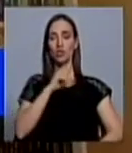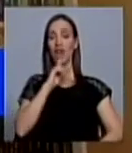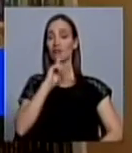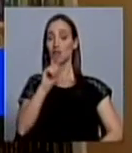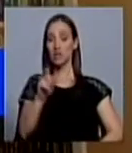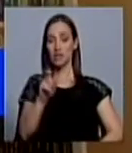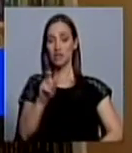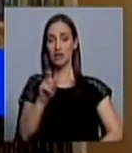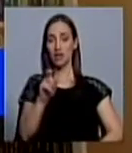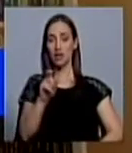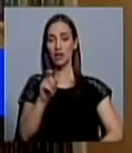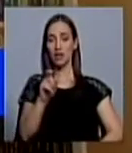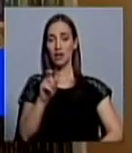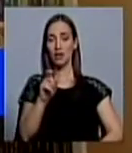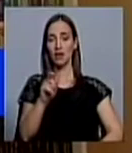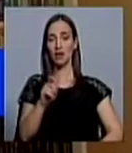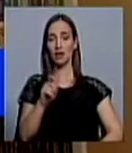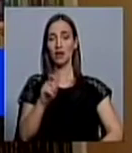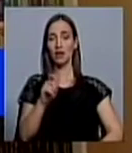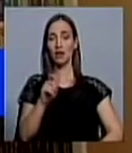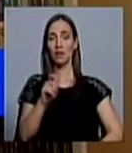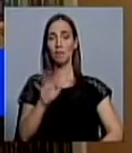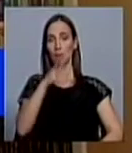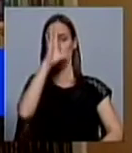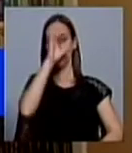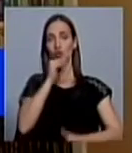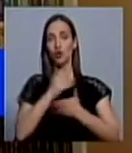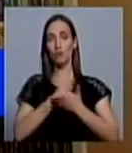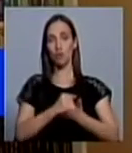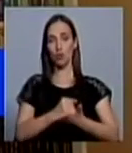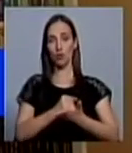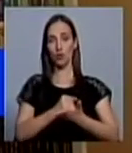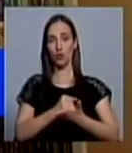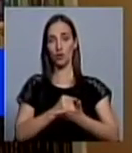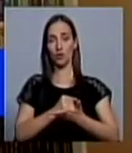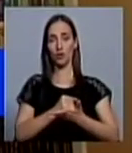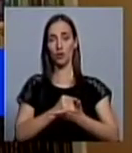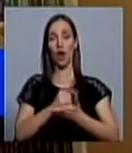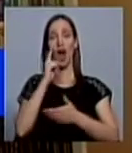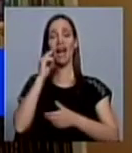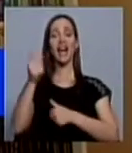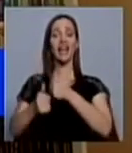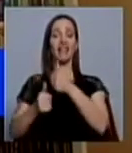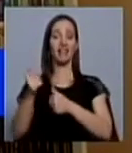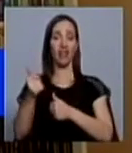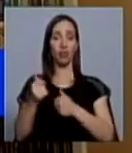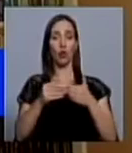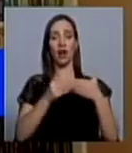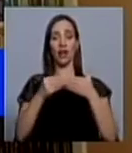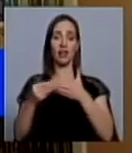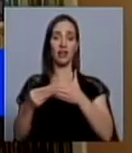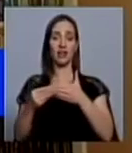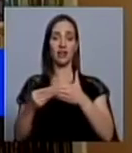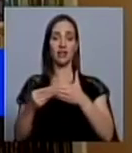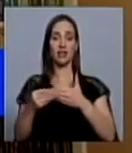avisámos que o apoio do Primeiro-Ministro ao candidato à liderança do